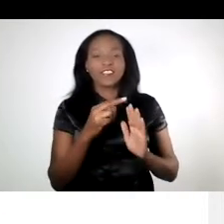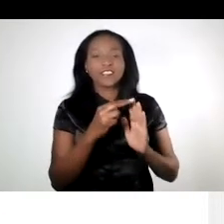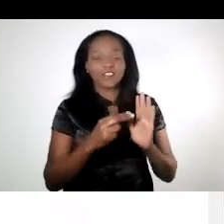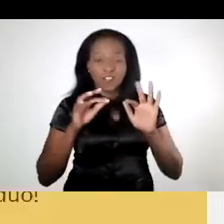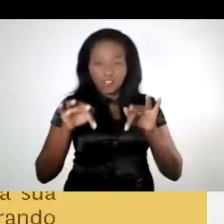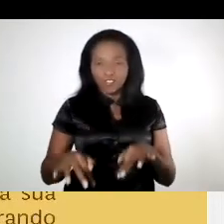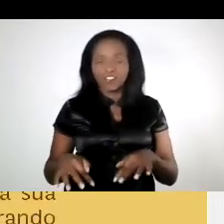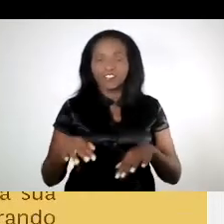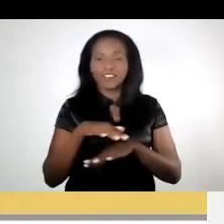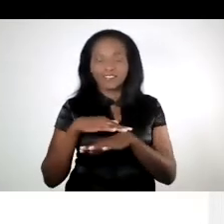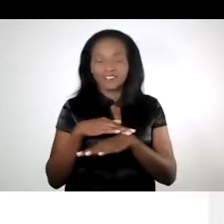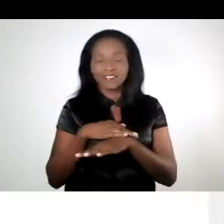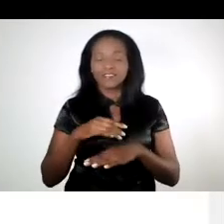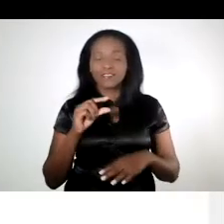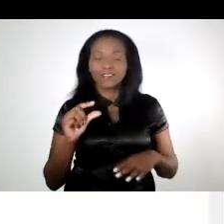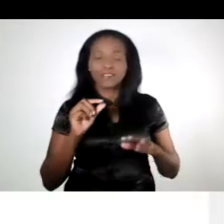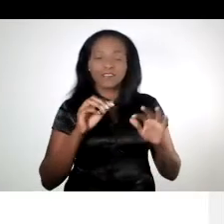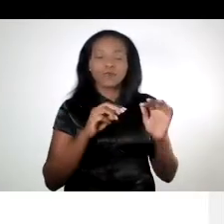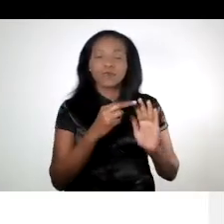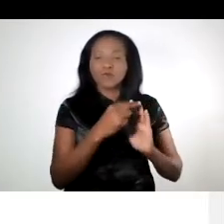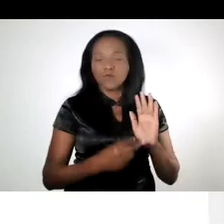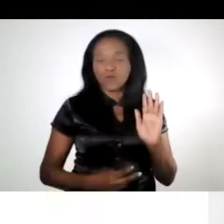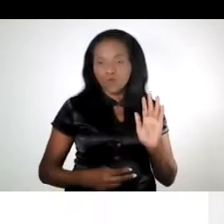aqui o texto